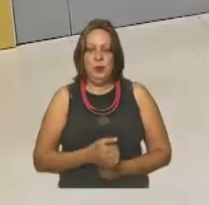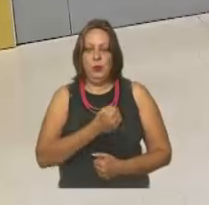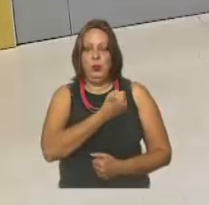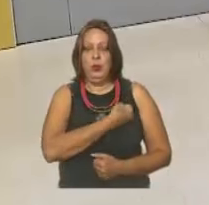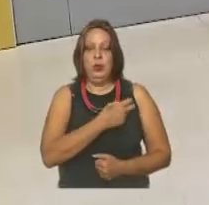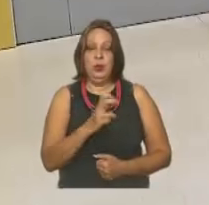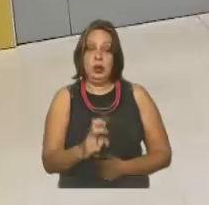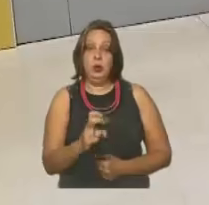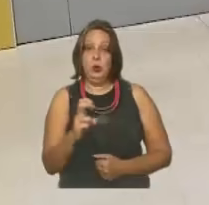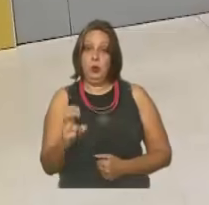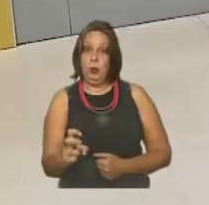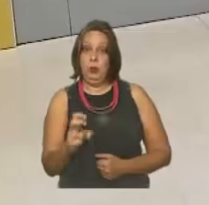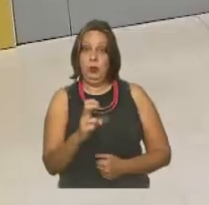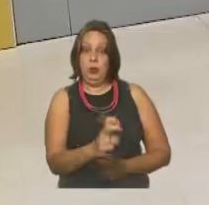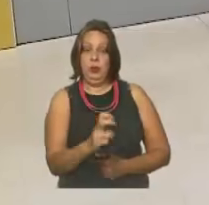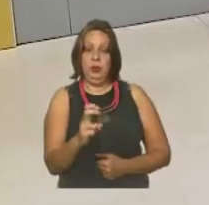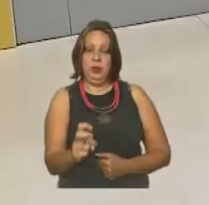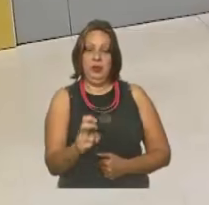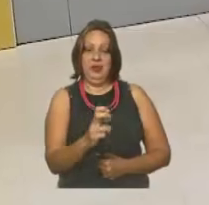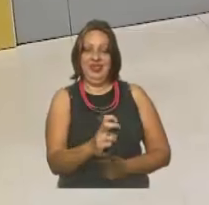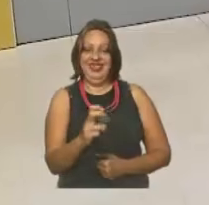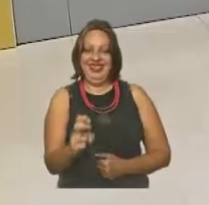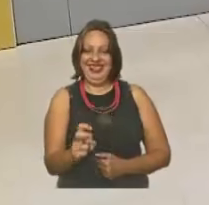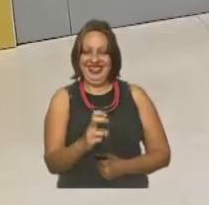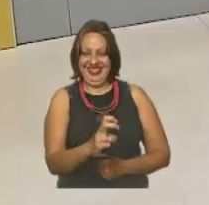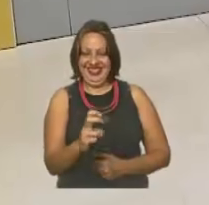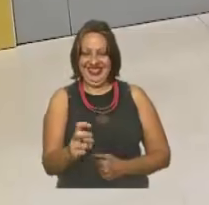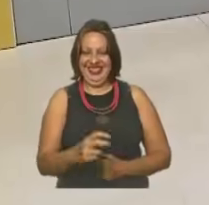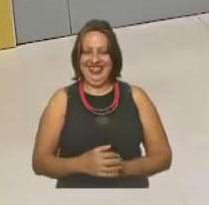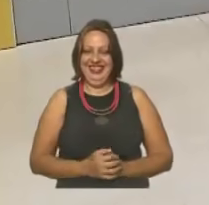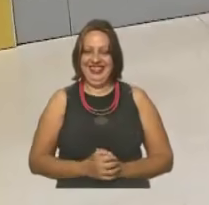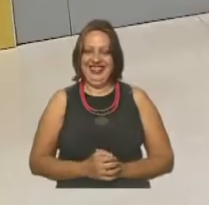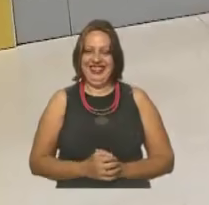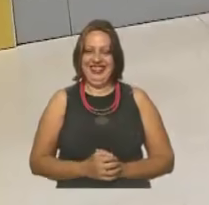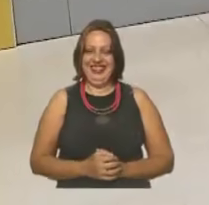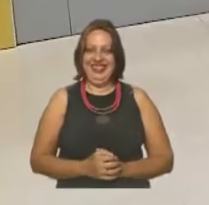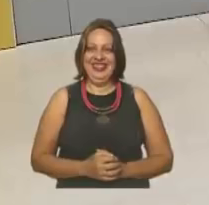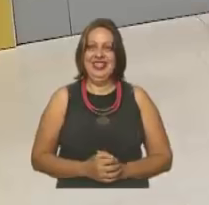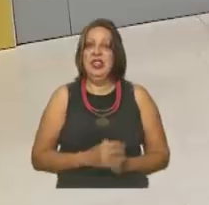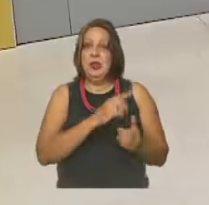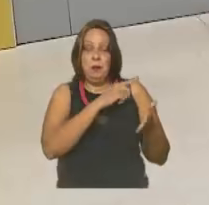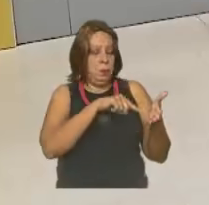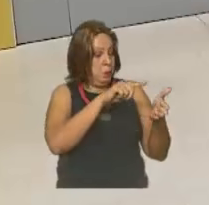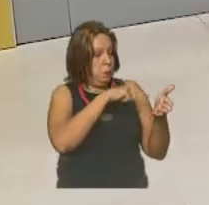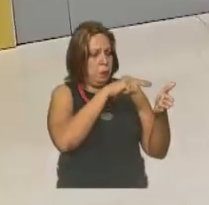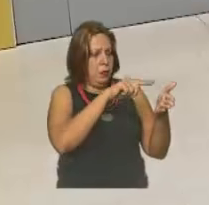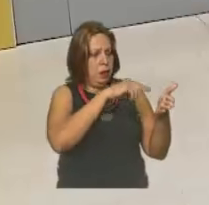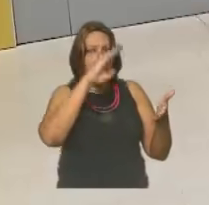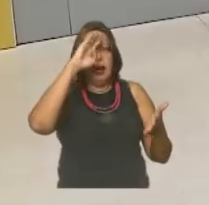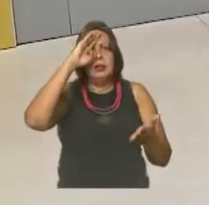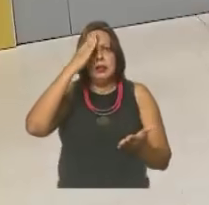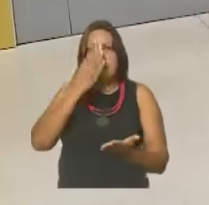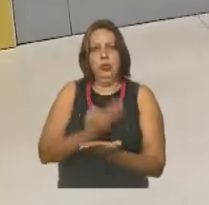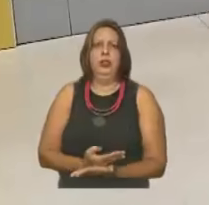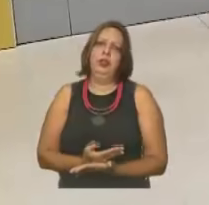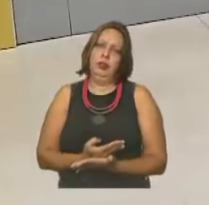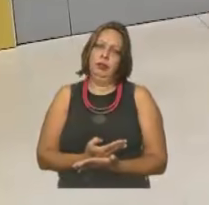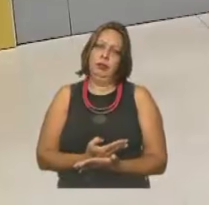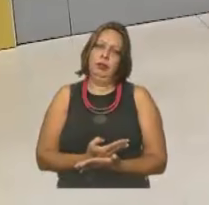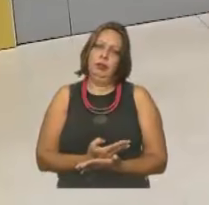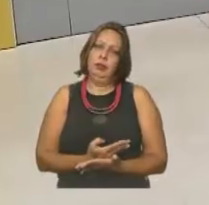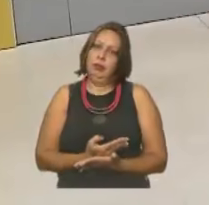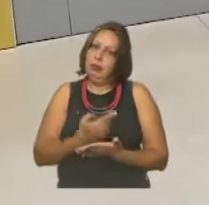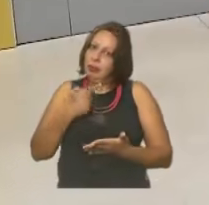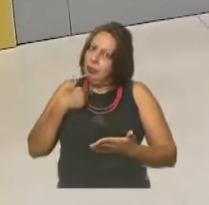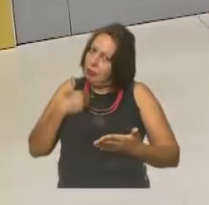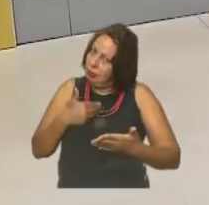número 55. Sorteado 55. Vai marcando, acredita. Cada bolinha marcada mais perto